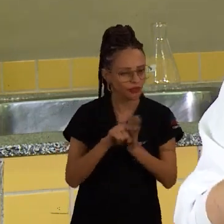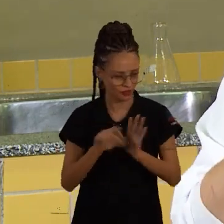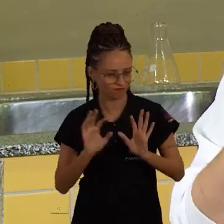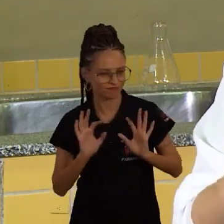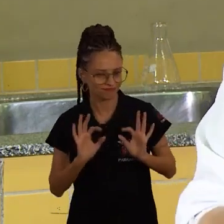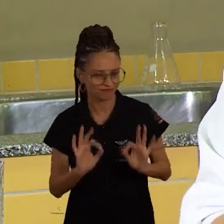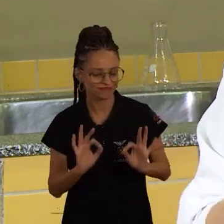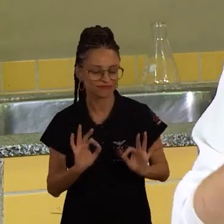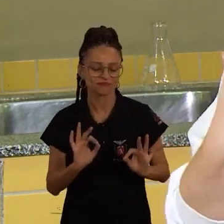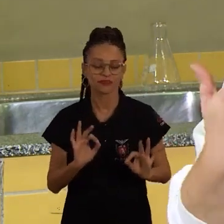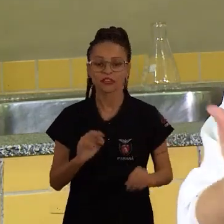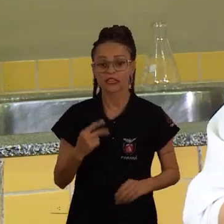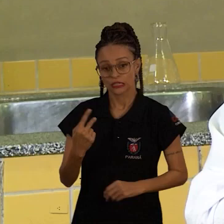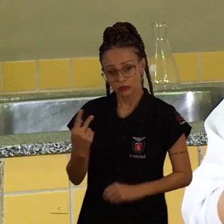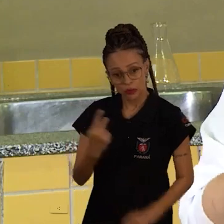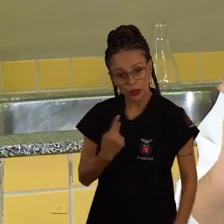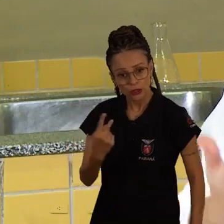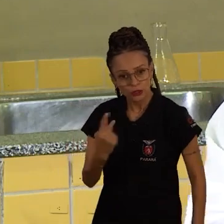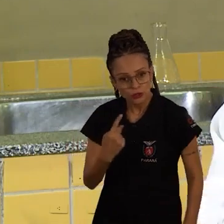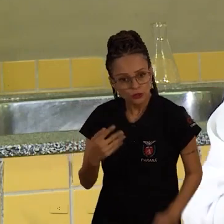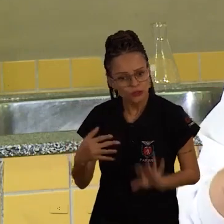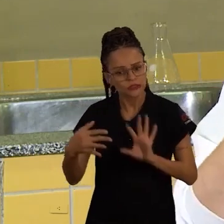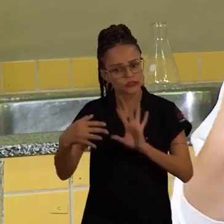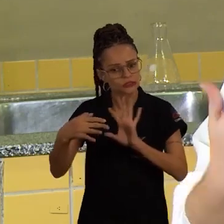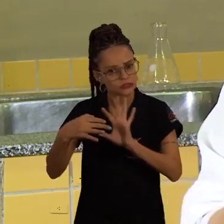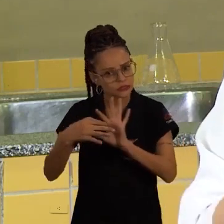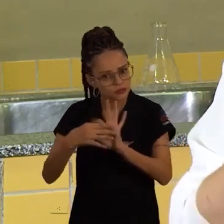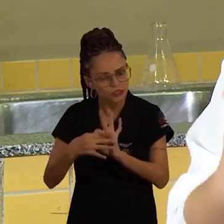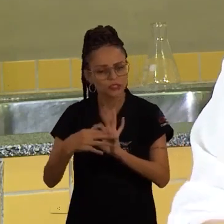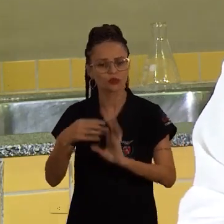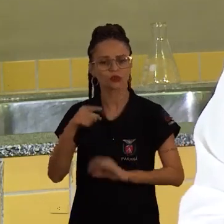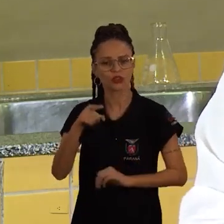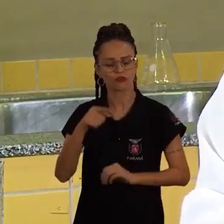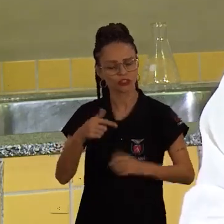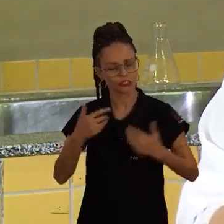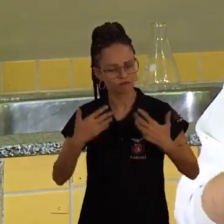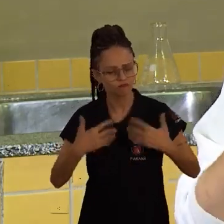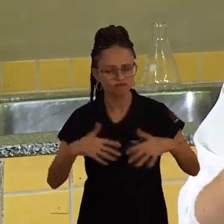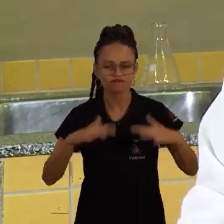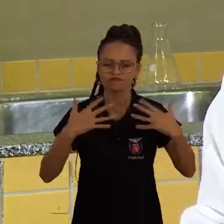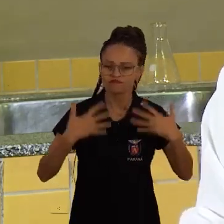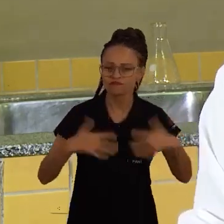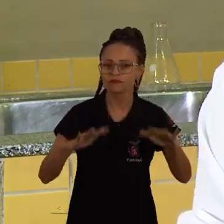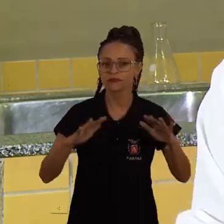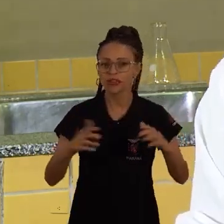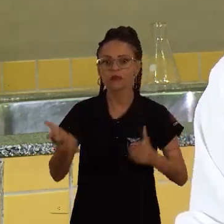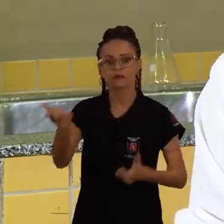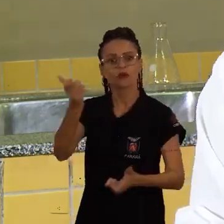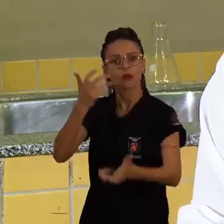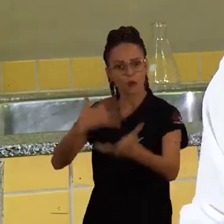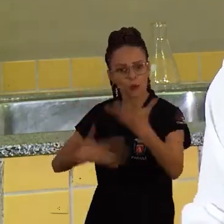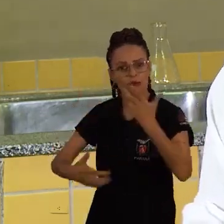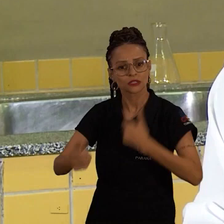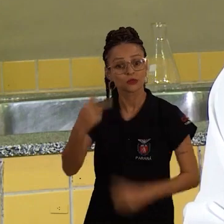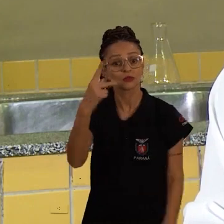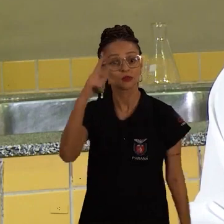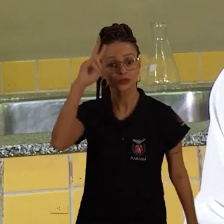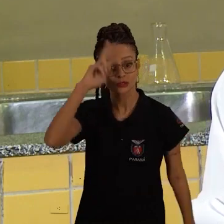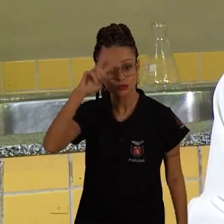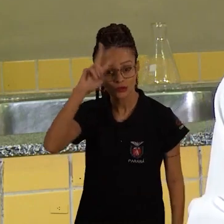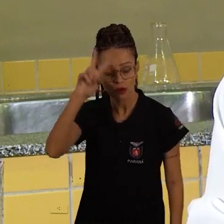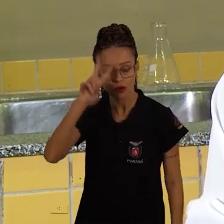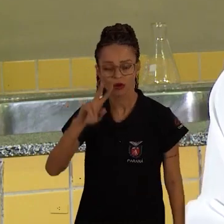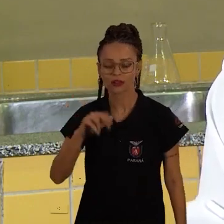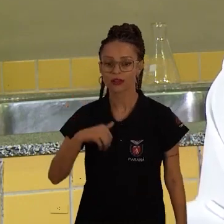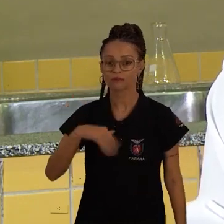né? E a gente foi criando um vínculo e você foi se soltando e me contando a tua história.